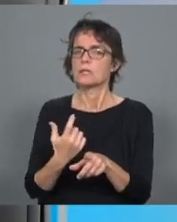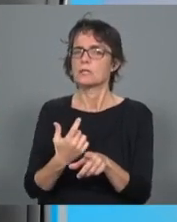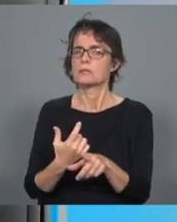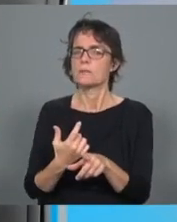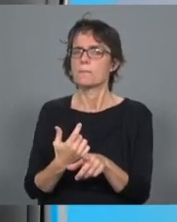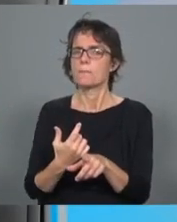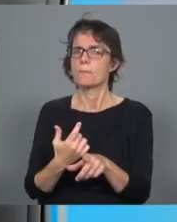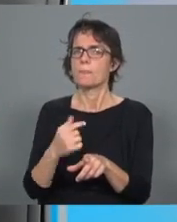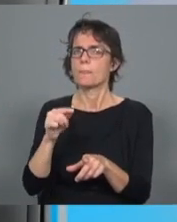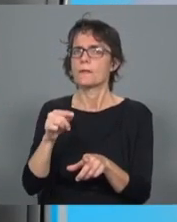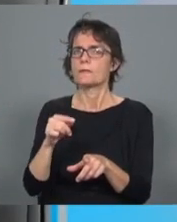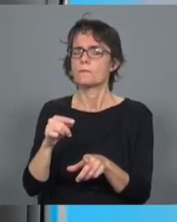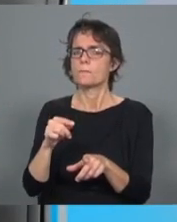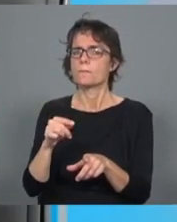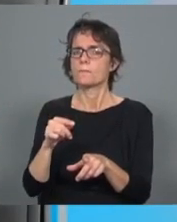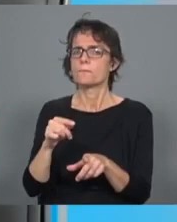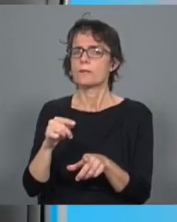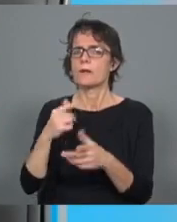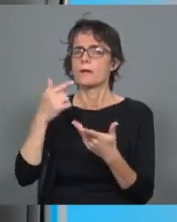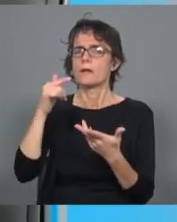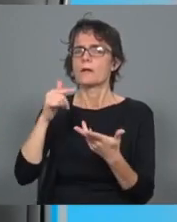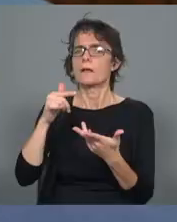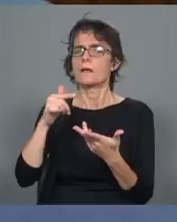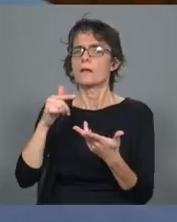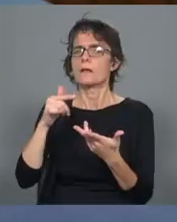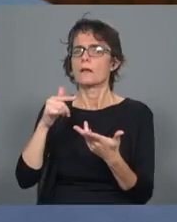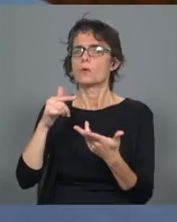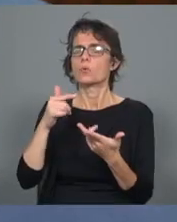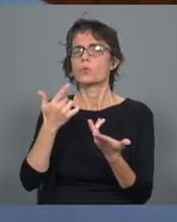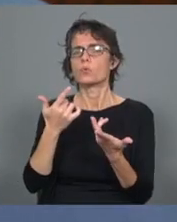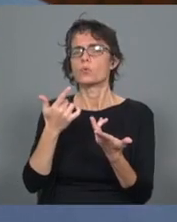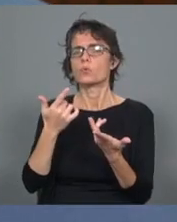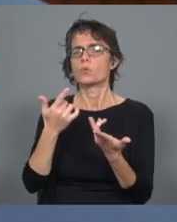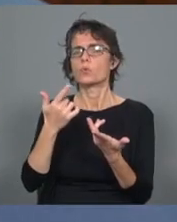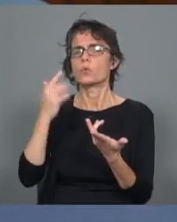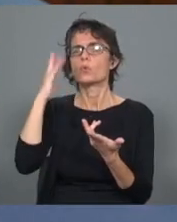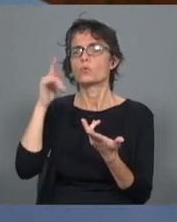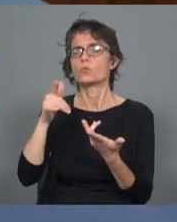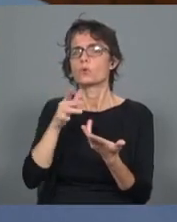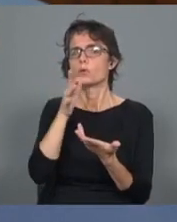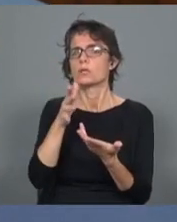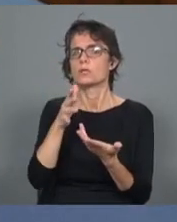riqueza. Pelo menos esse é o meu entendimento. Mas os números dizem-nos que quando a